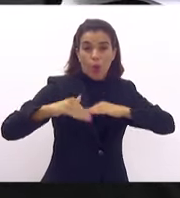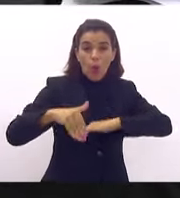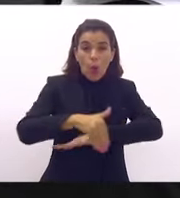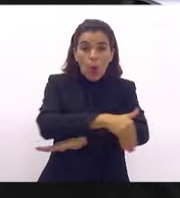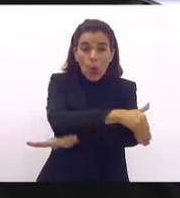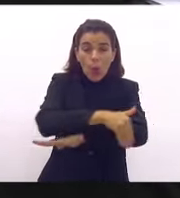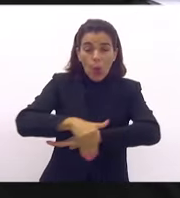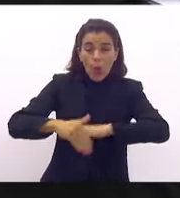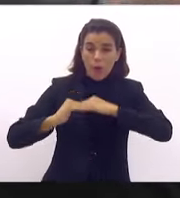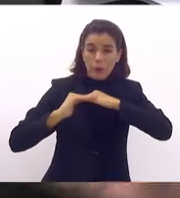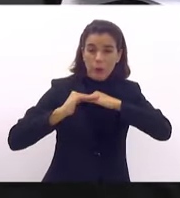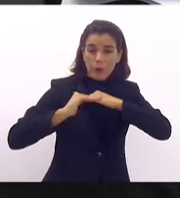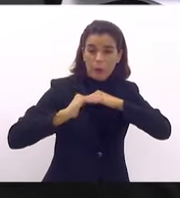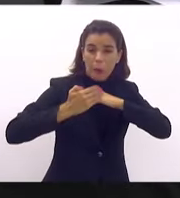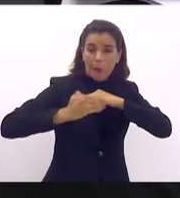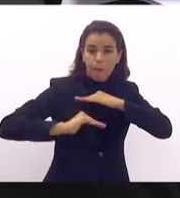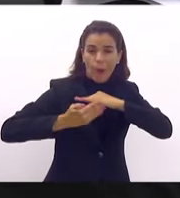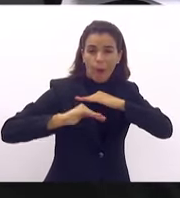de vala negra.